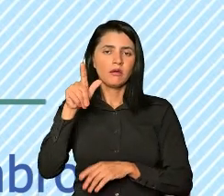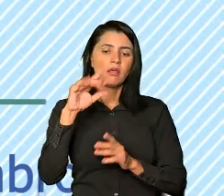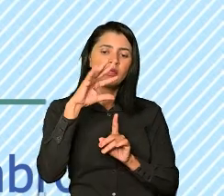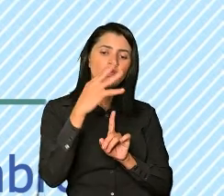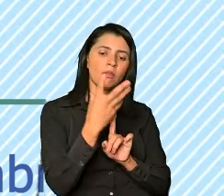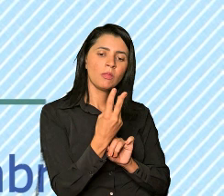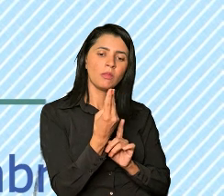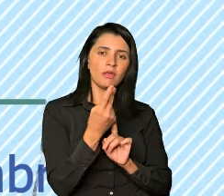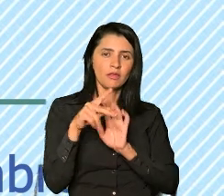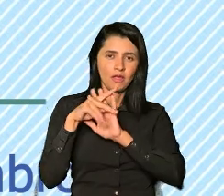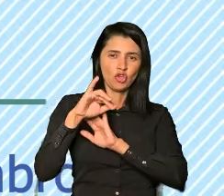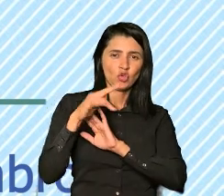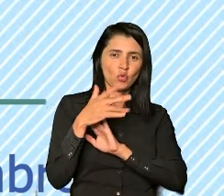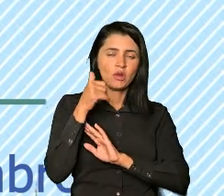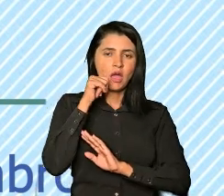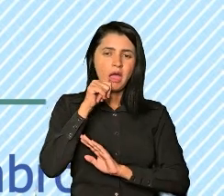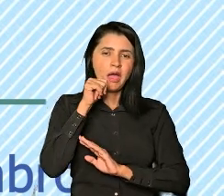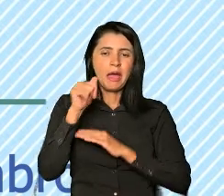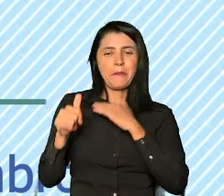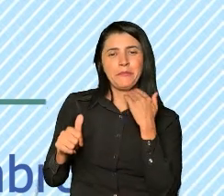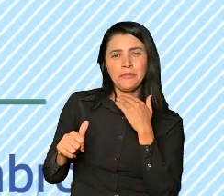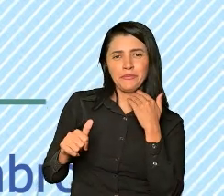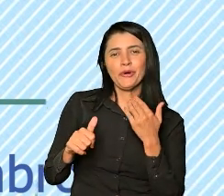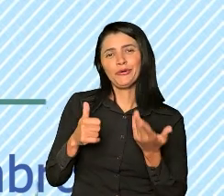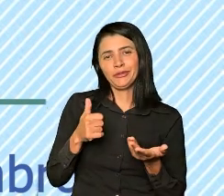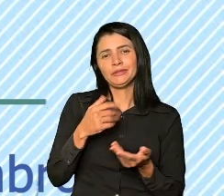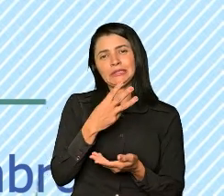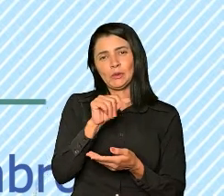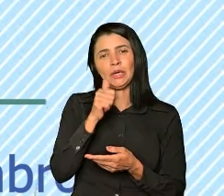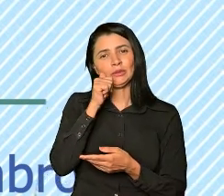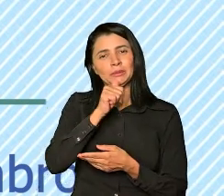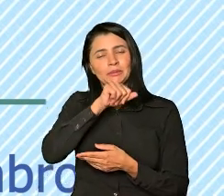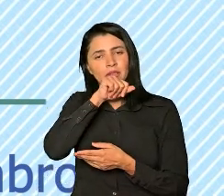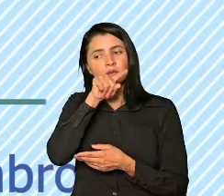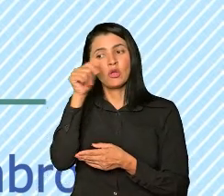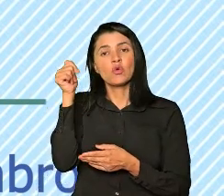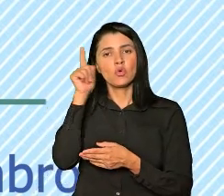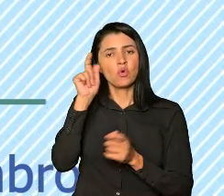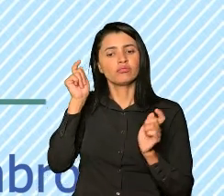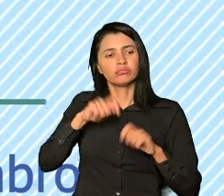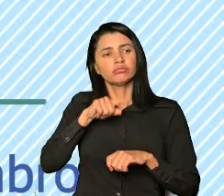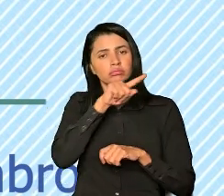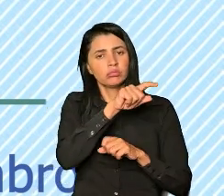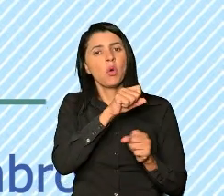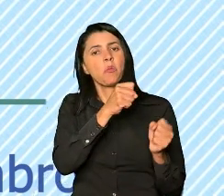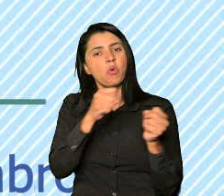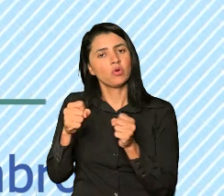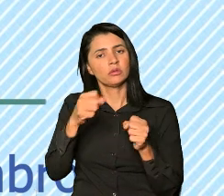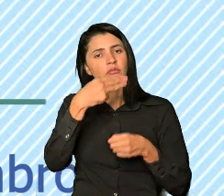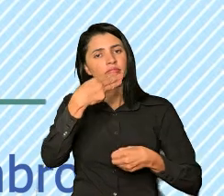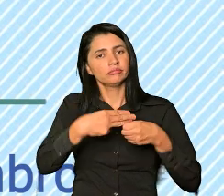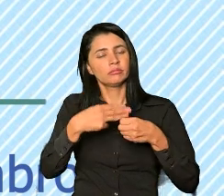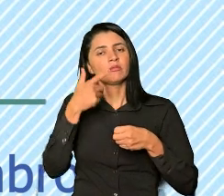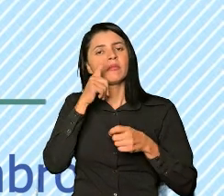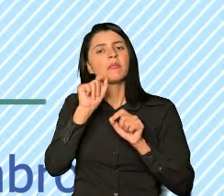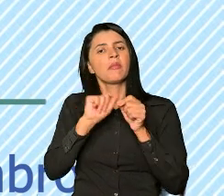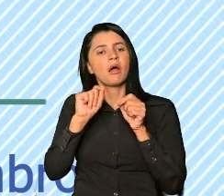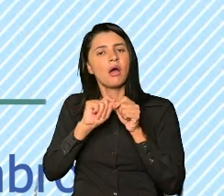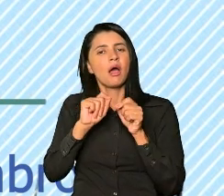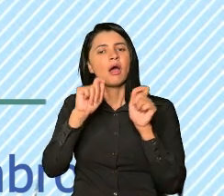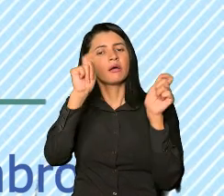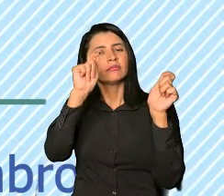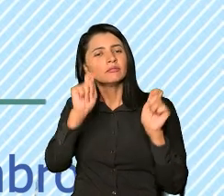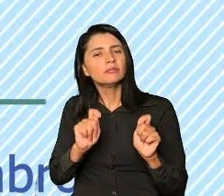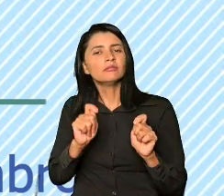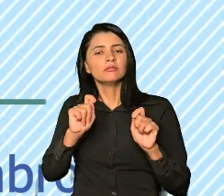de Júlia Lopes, a mãe morre em 34, e ela consegue a autorização do poder municipal para colocar esse